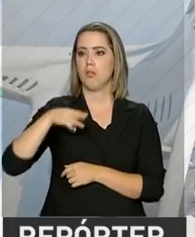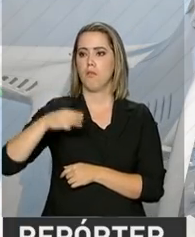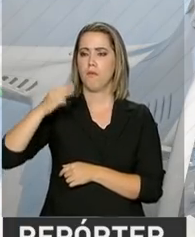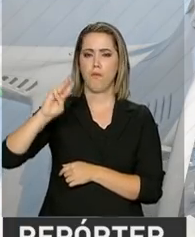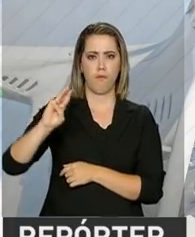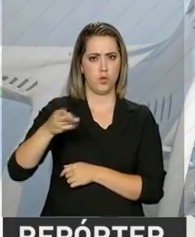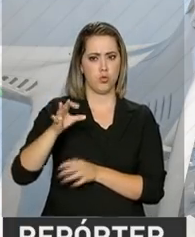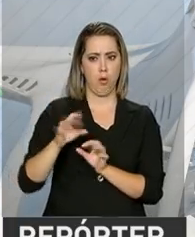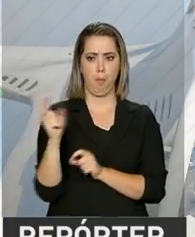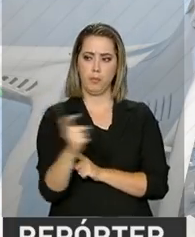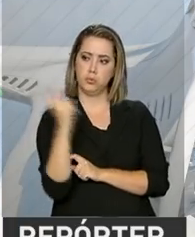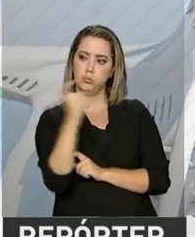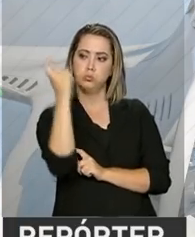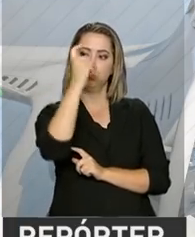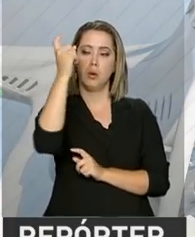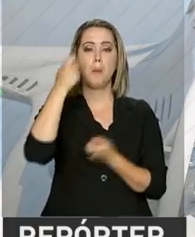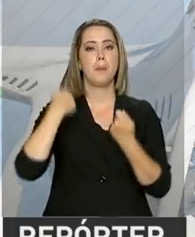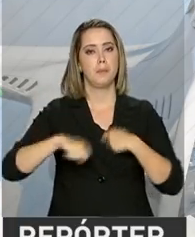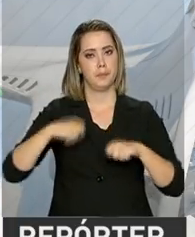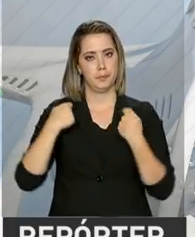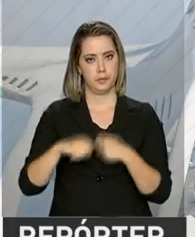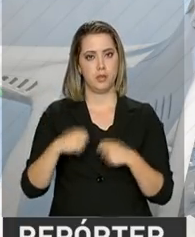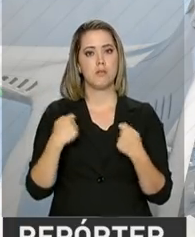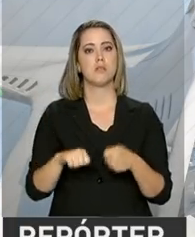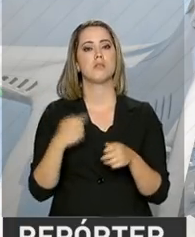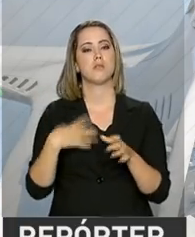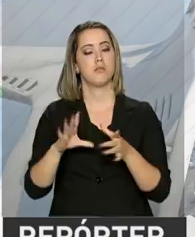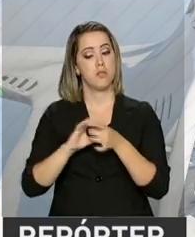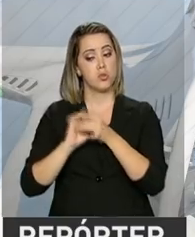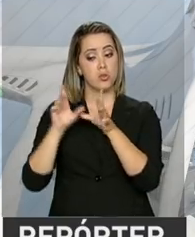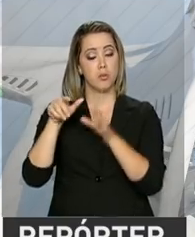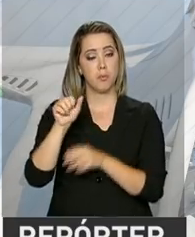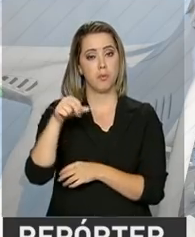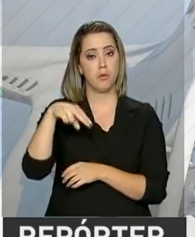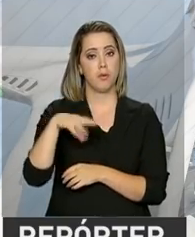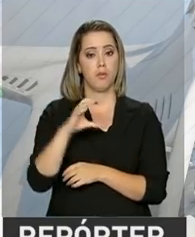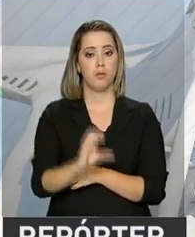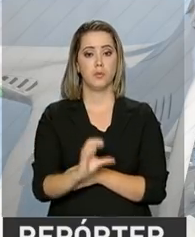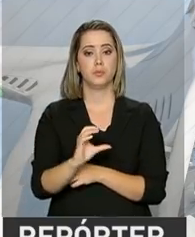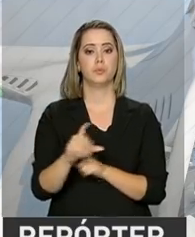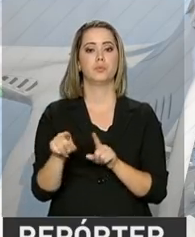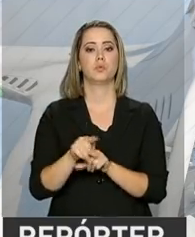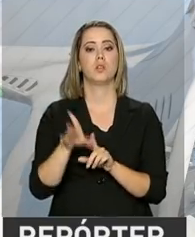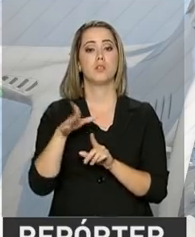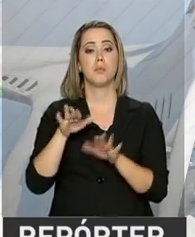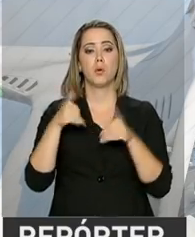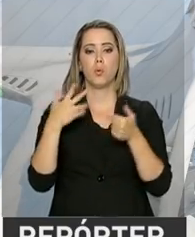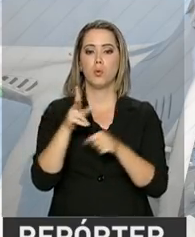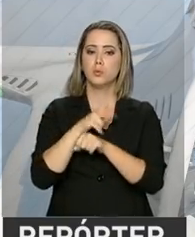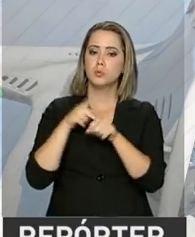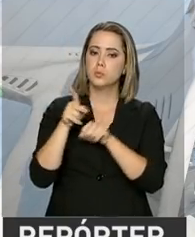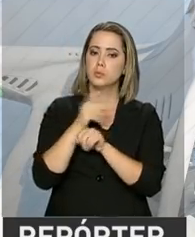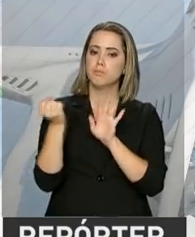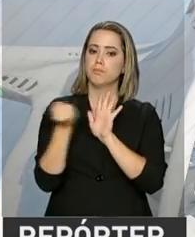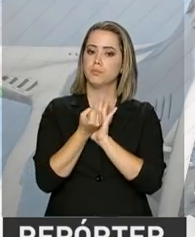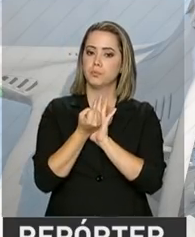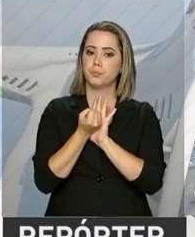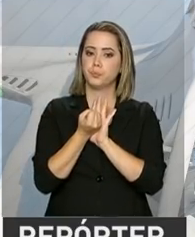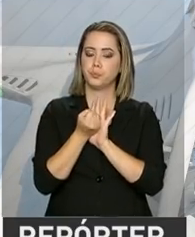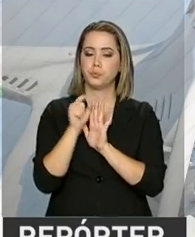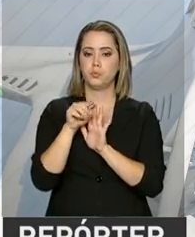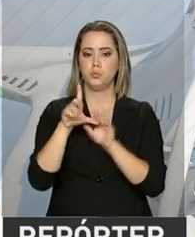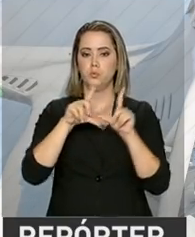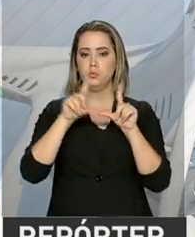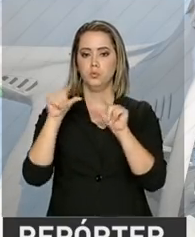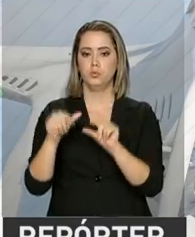deverão ter o projeto autorizado pela agência registro aeronáutico identificação de nacionalidade e matrícula equipamentos com